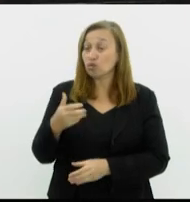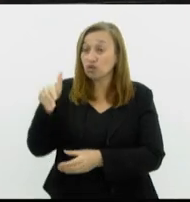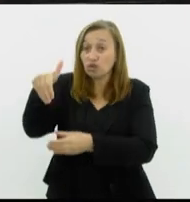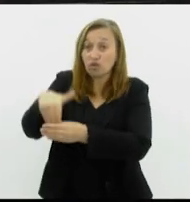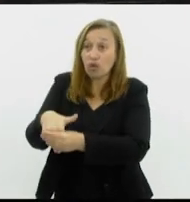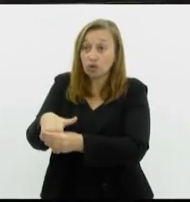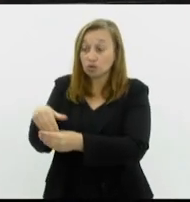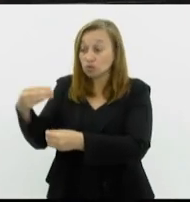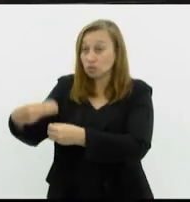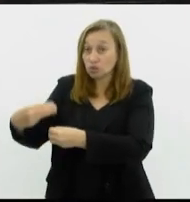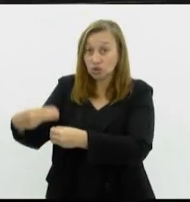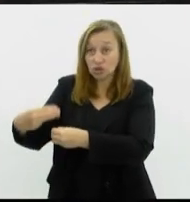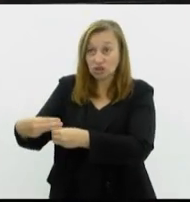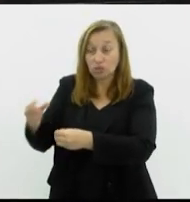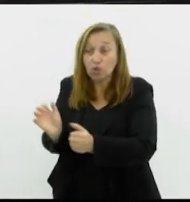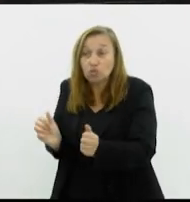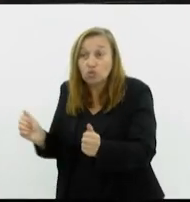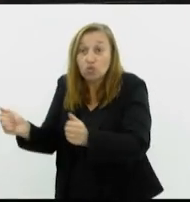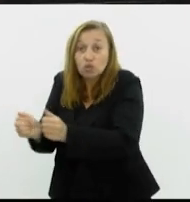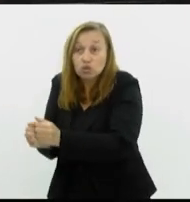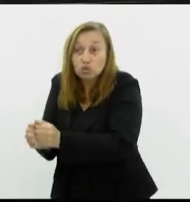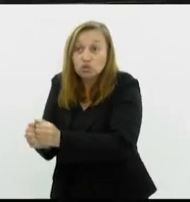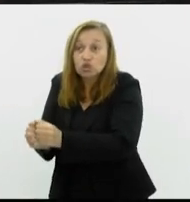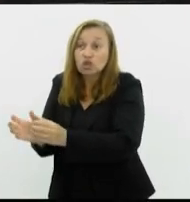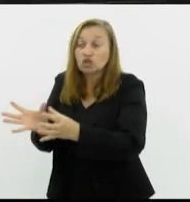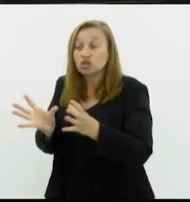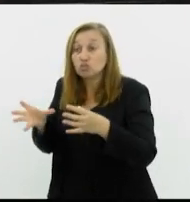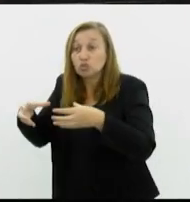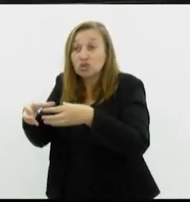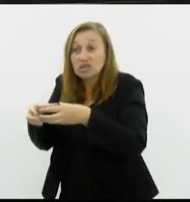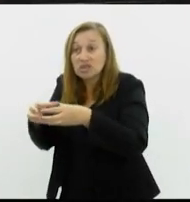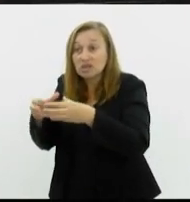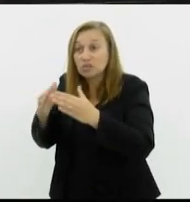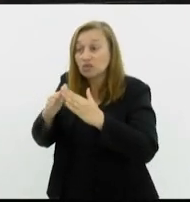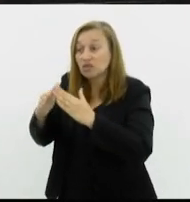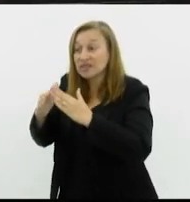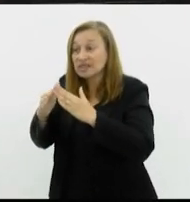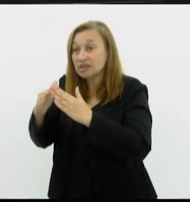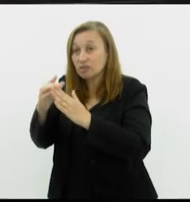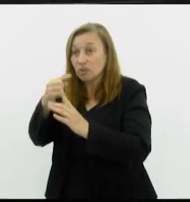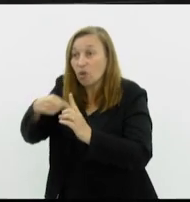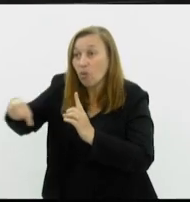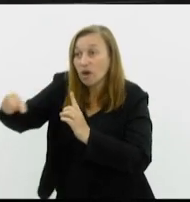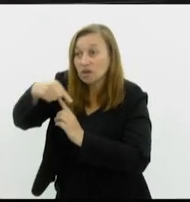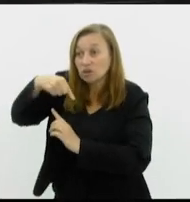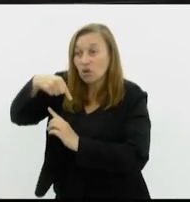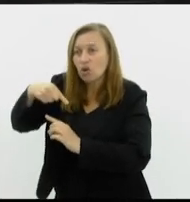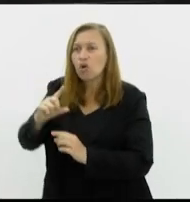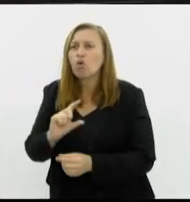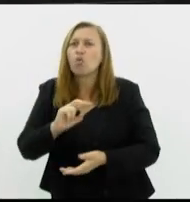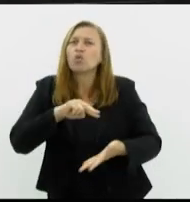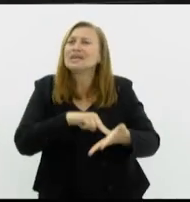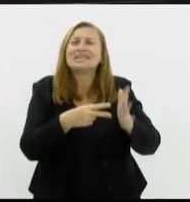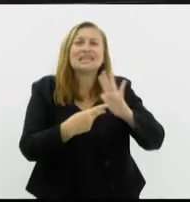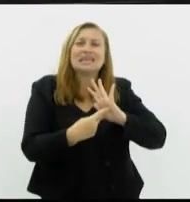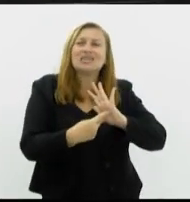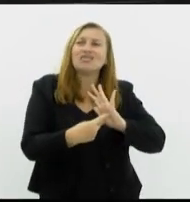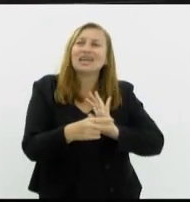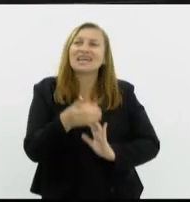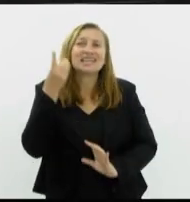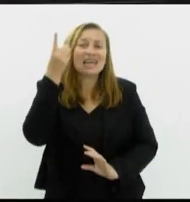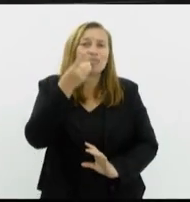município ou um conjunto de municípios limítrofes. O que é